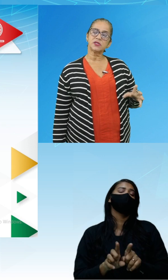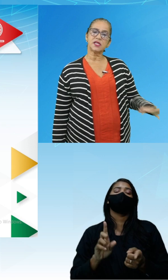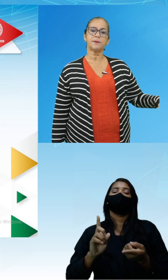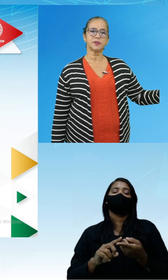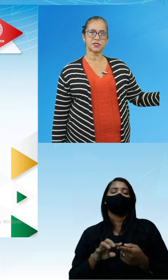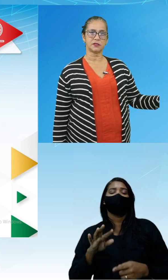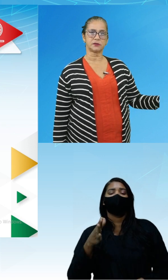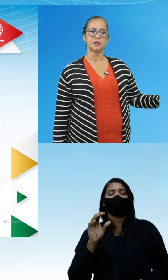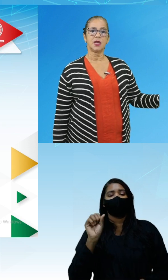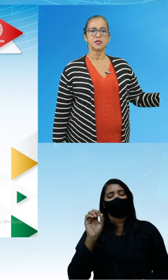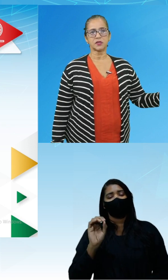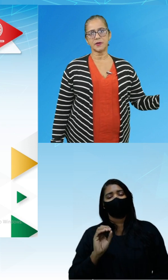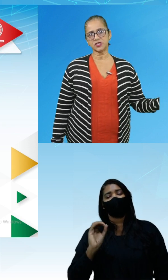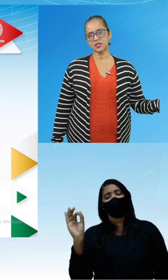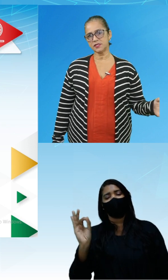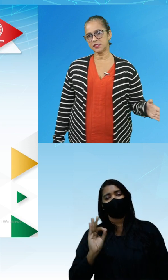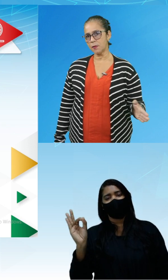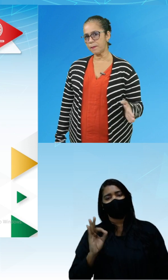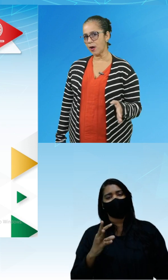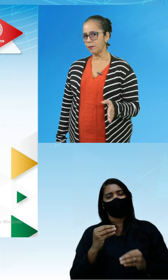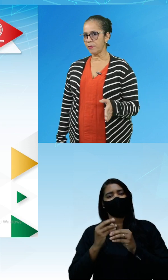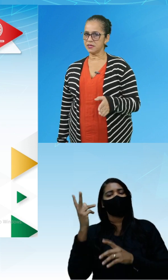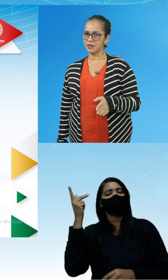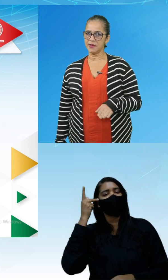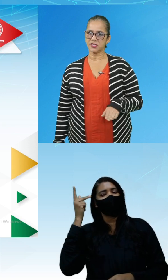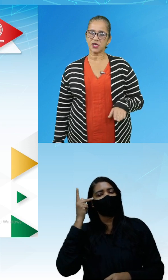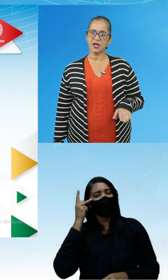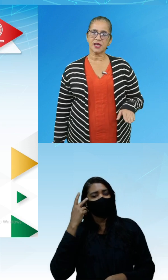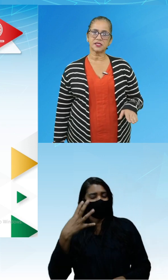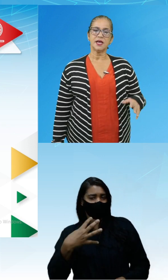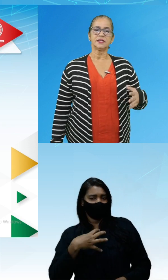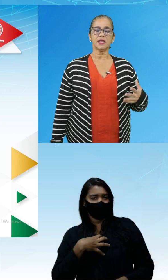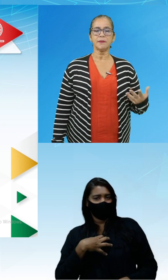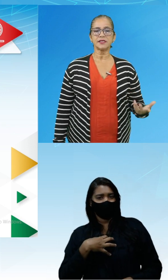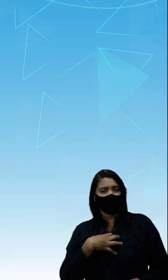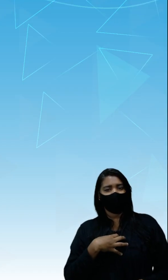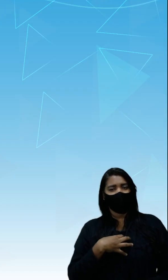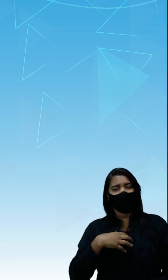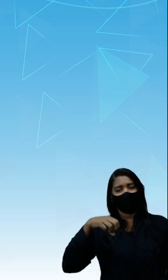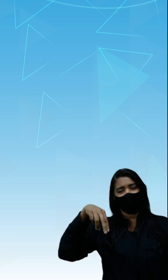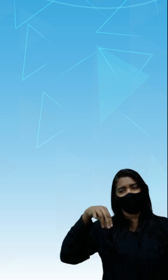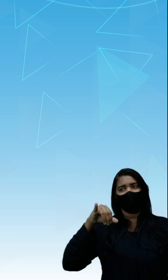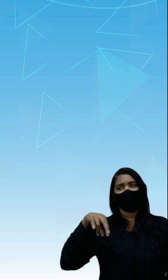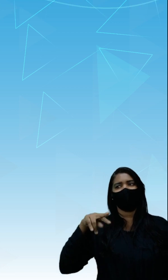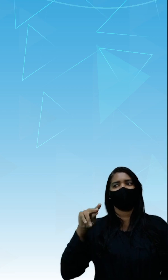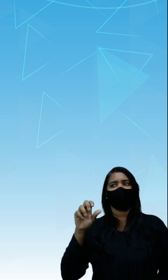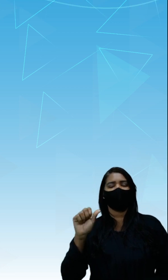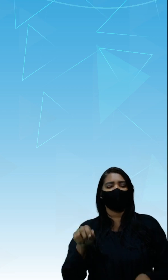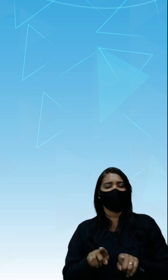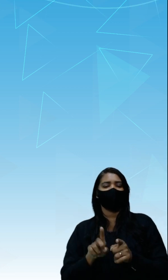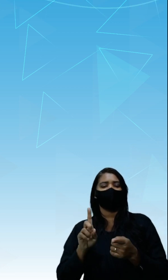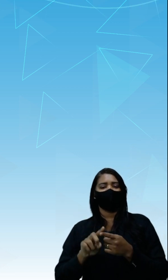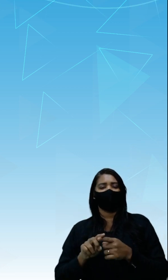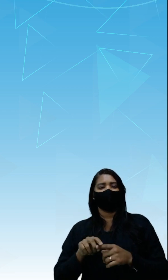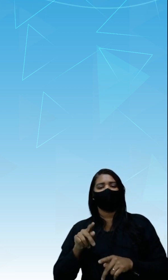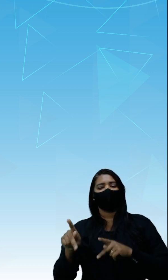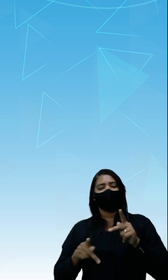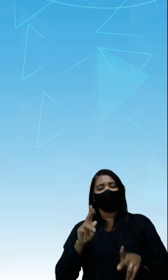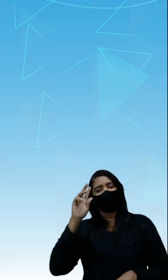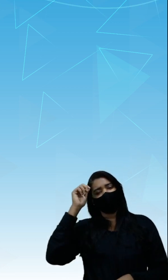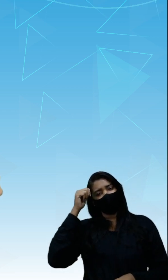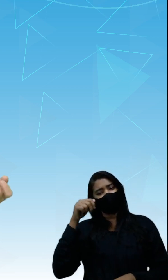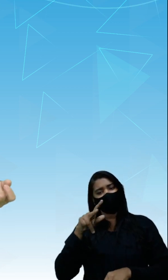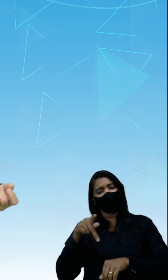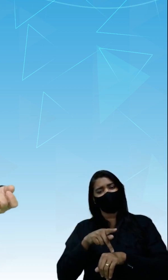próximo a 80%. Somando o estado de São Paulo, Bahia e Minas Gerais, tem mais de 30 milhões de negros do país. Obrigada,